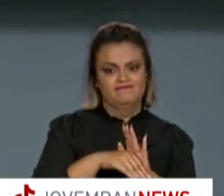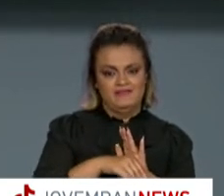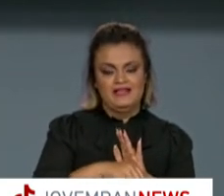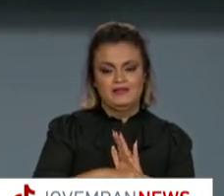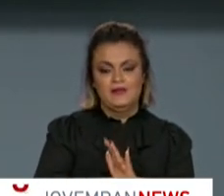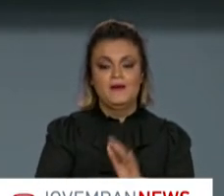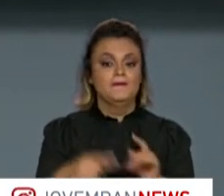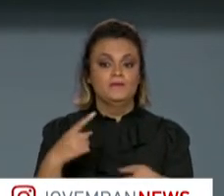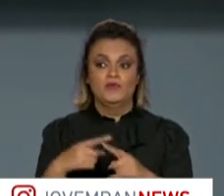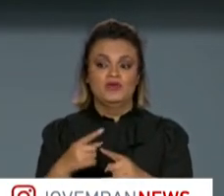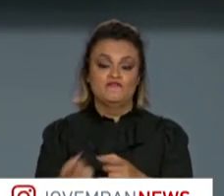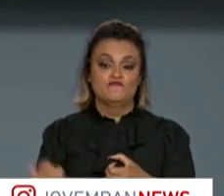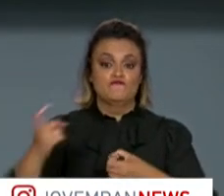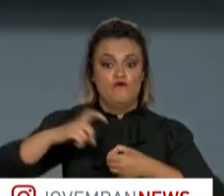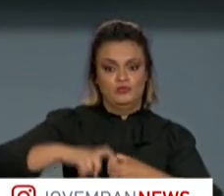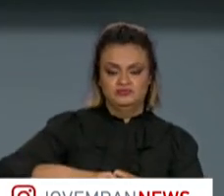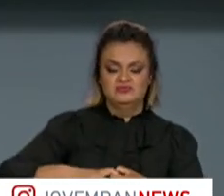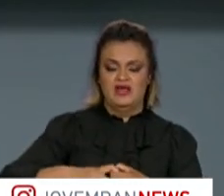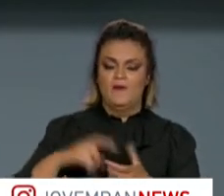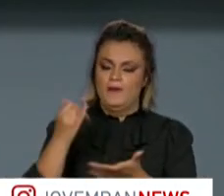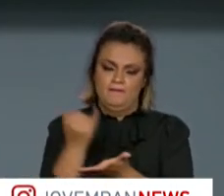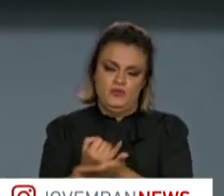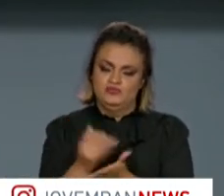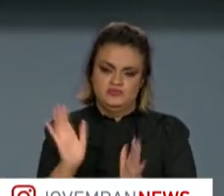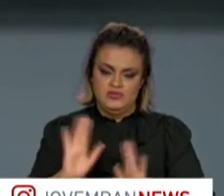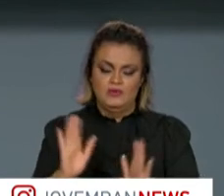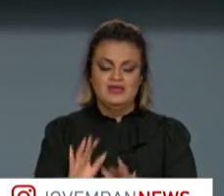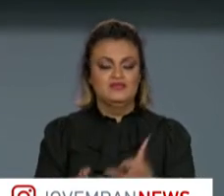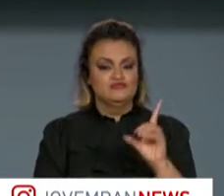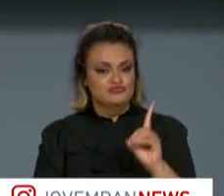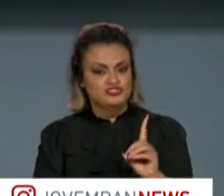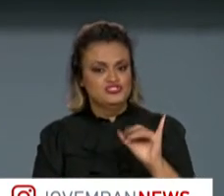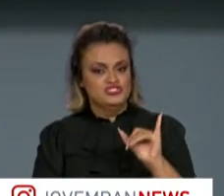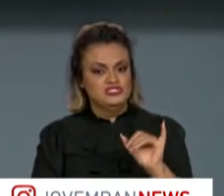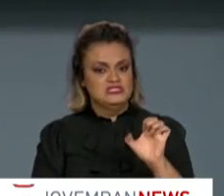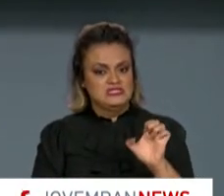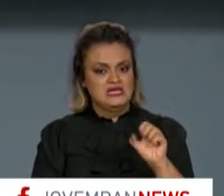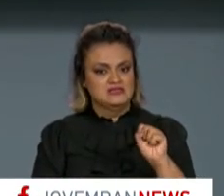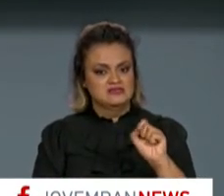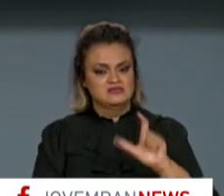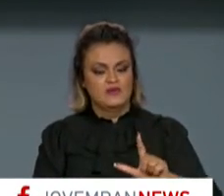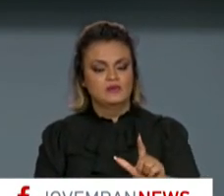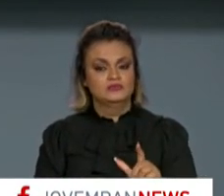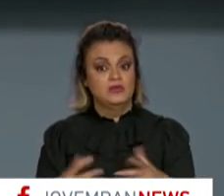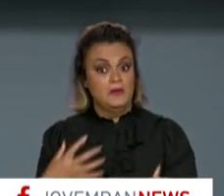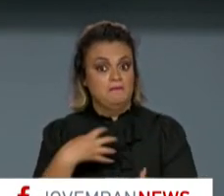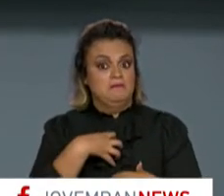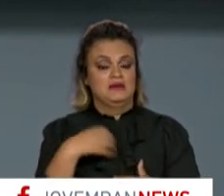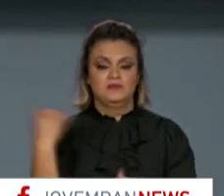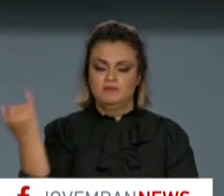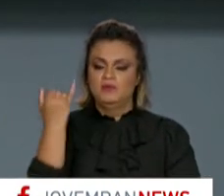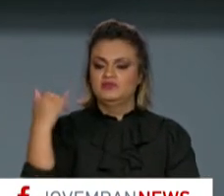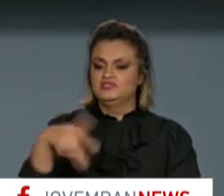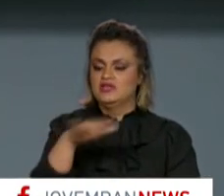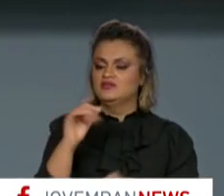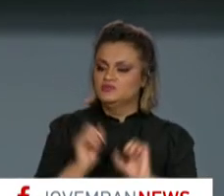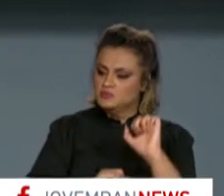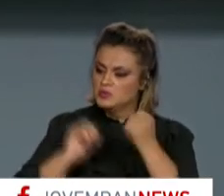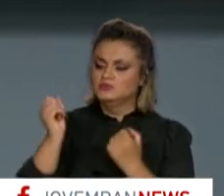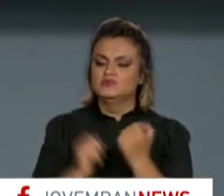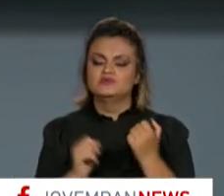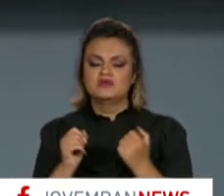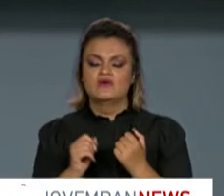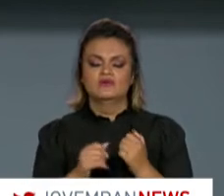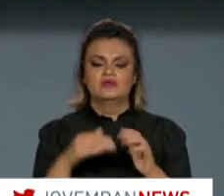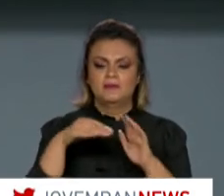porque não haverá reoneração do diesel. E o diesel tem um impacto muito importante na cadeia produtiva. Então, tem um